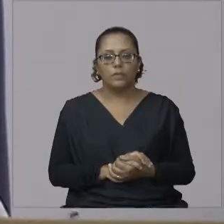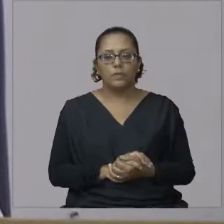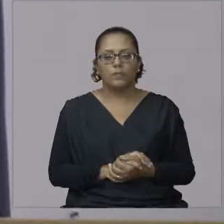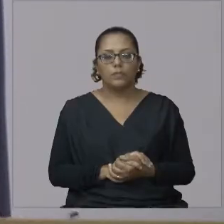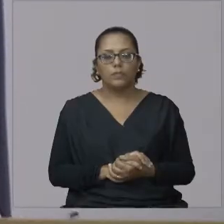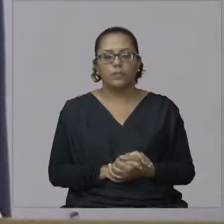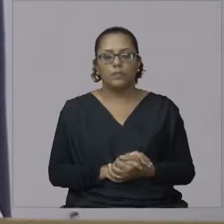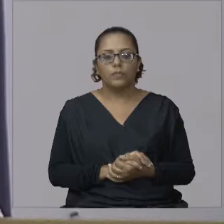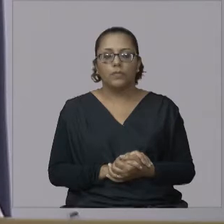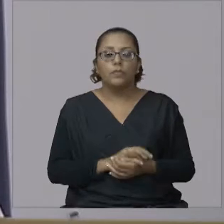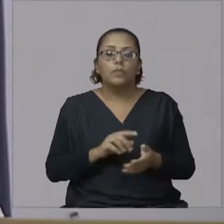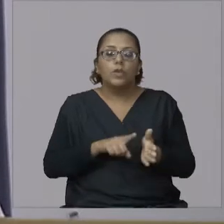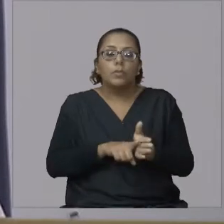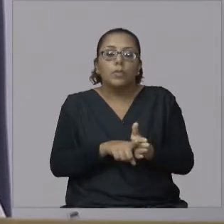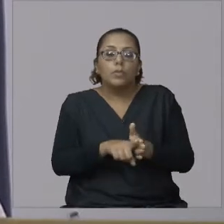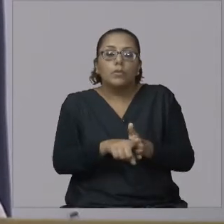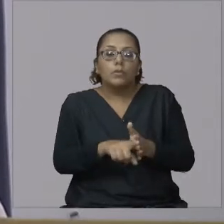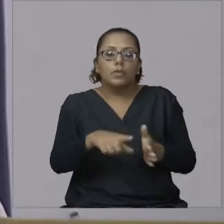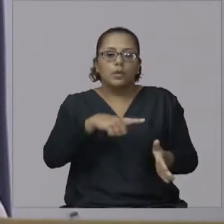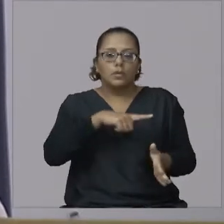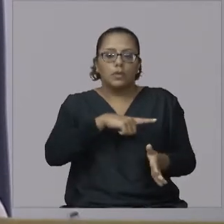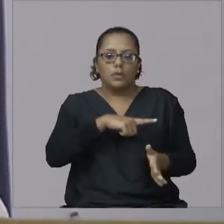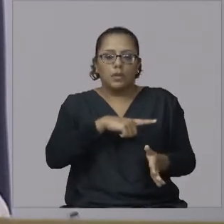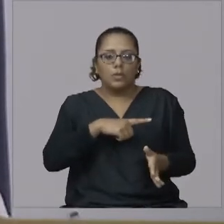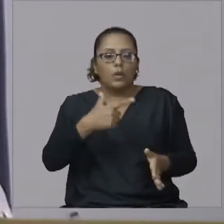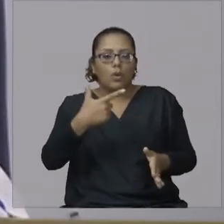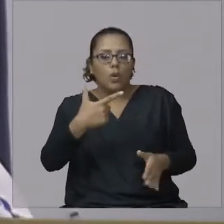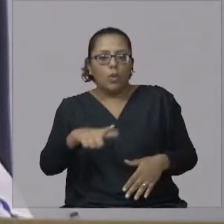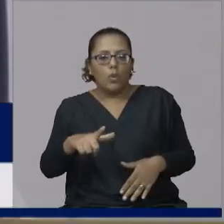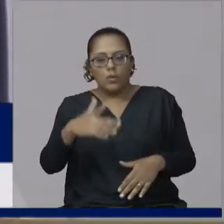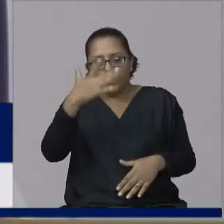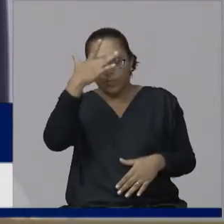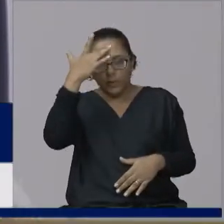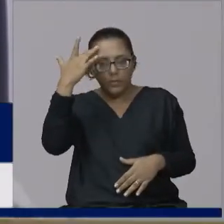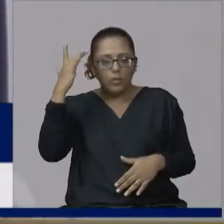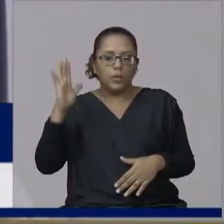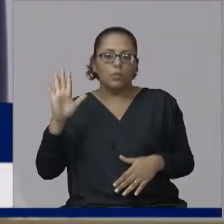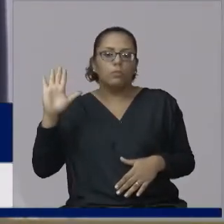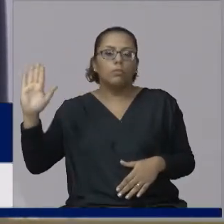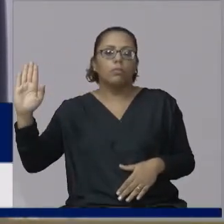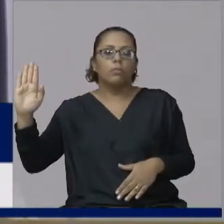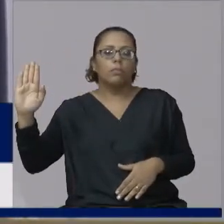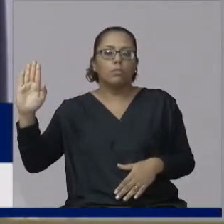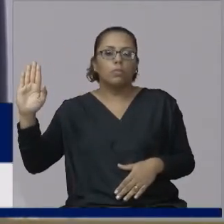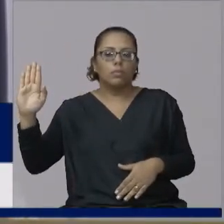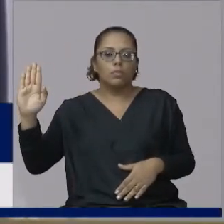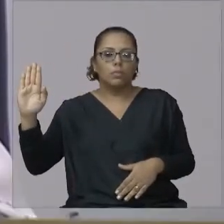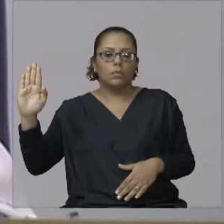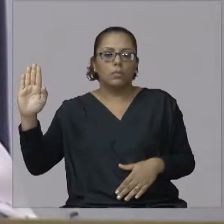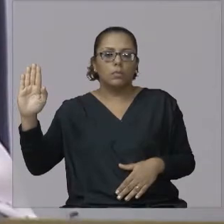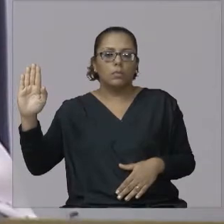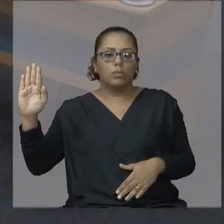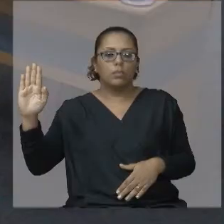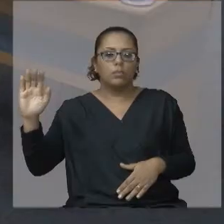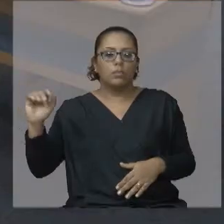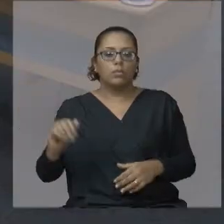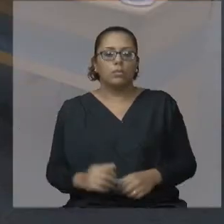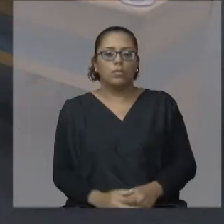Pergunto aos senhores vereadores se tem mais algum interessado em registrar sua candidatura.